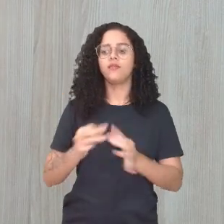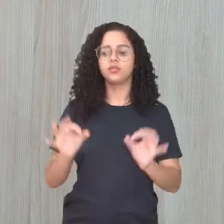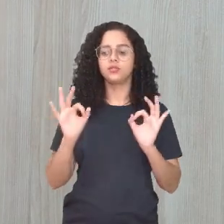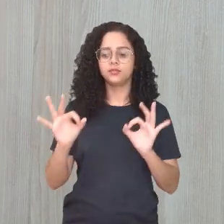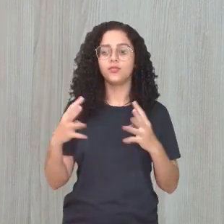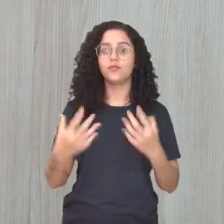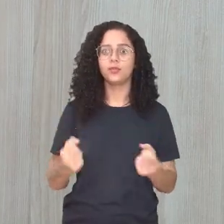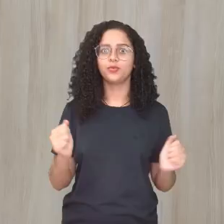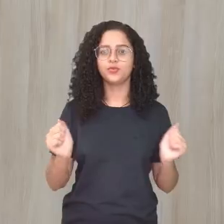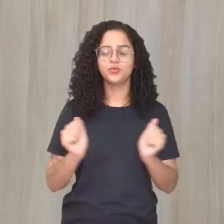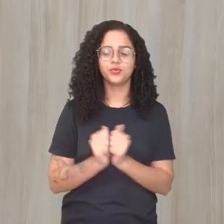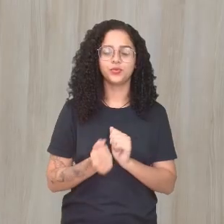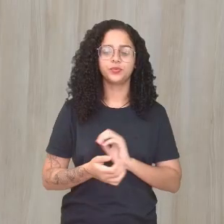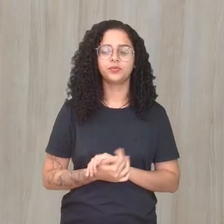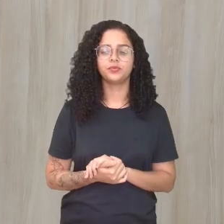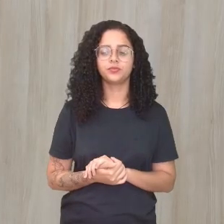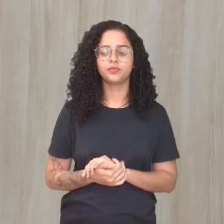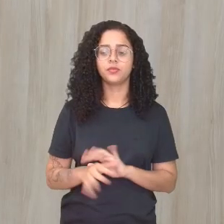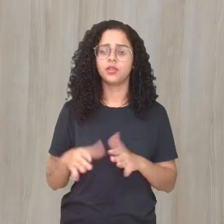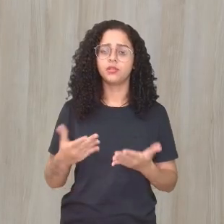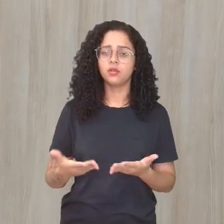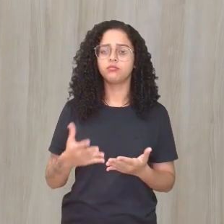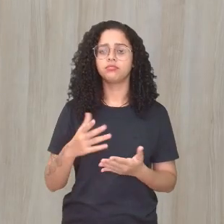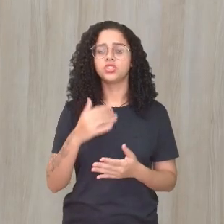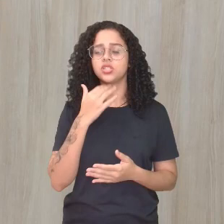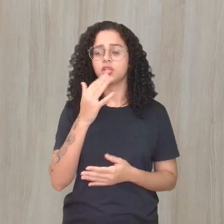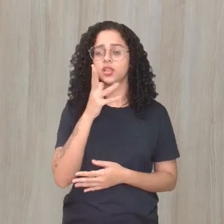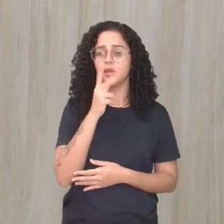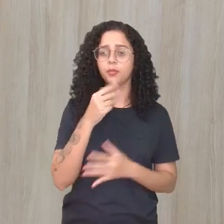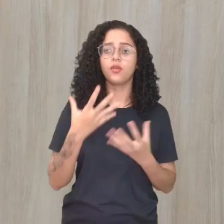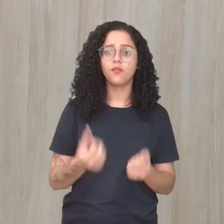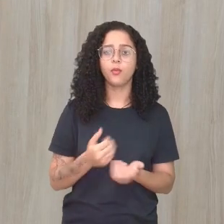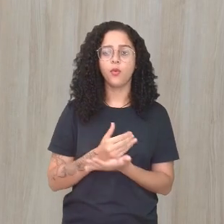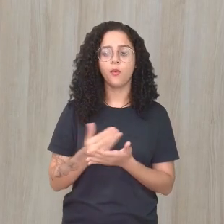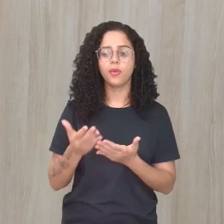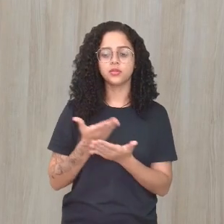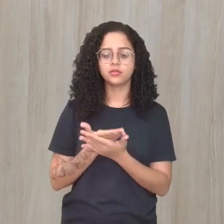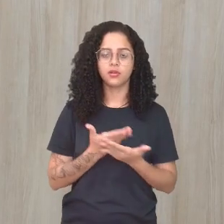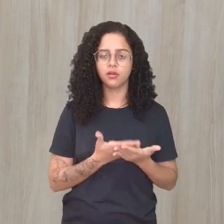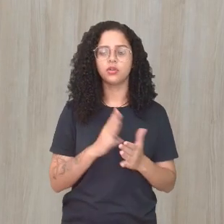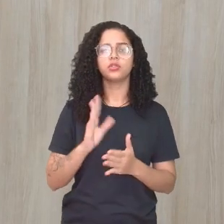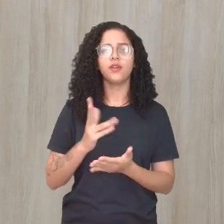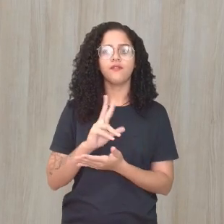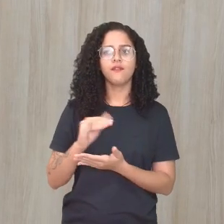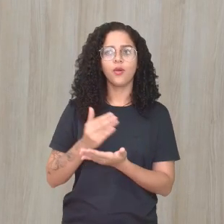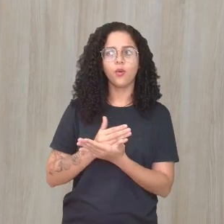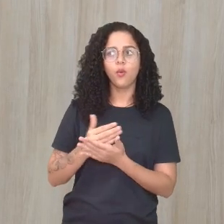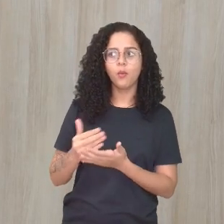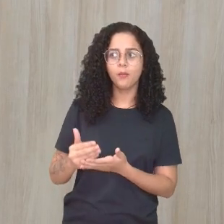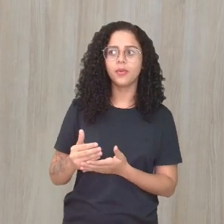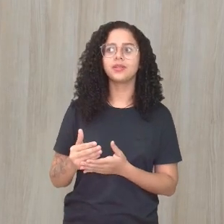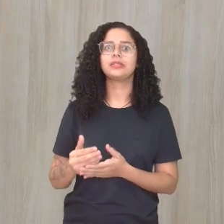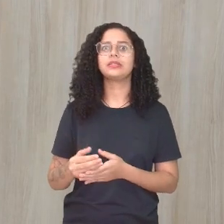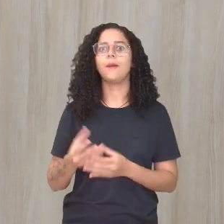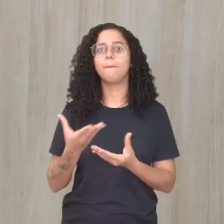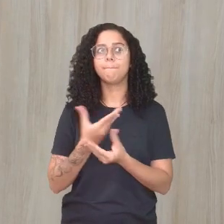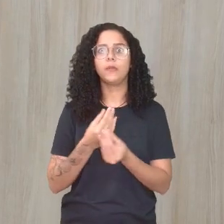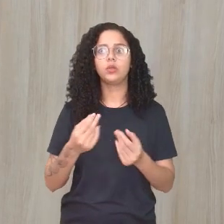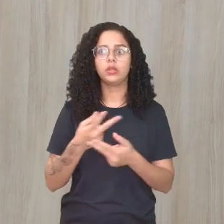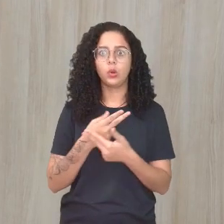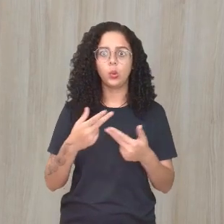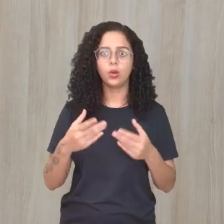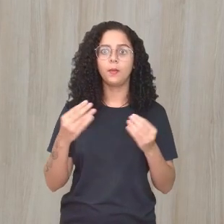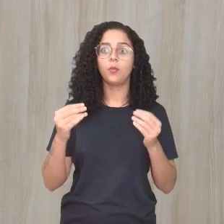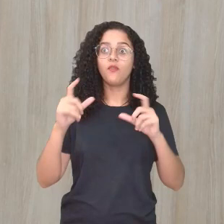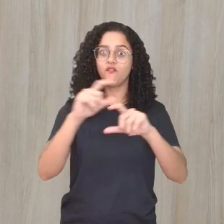junto. Então, sem delongas, vamos começar a nossa aula e a gente já vai começar a nossa aula aí bombando aí com uma frase